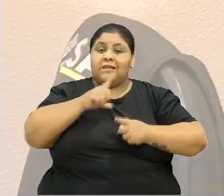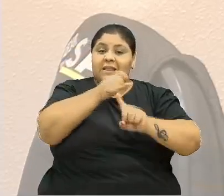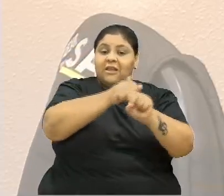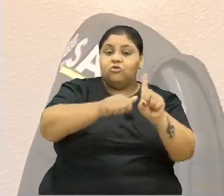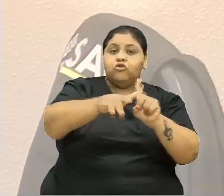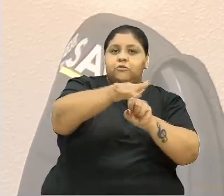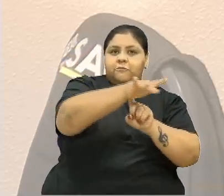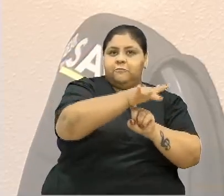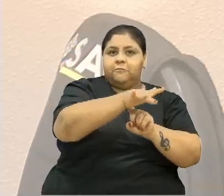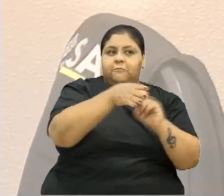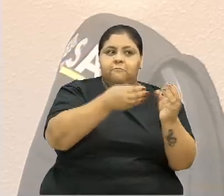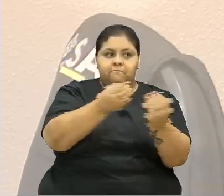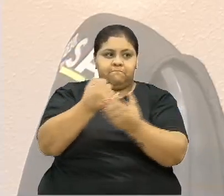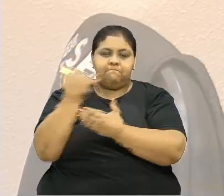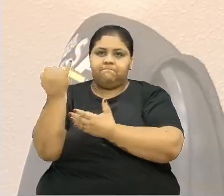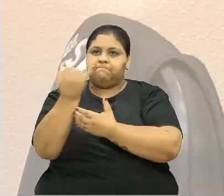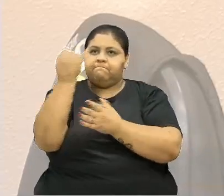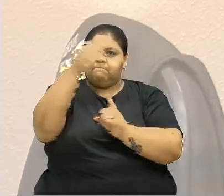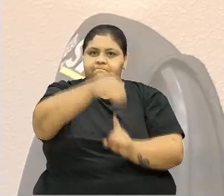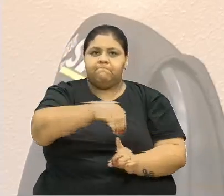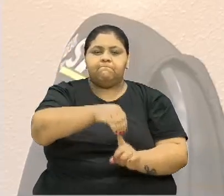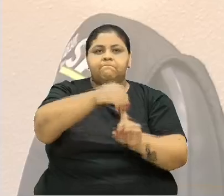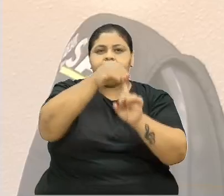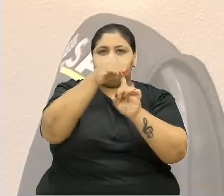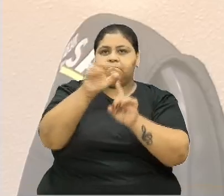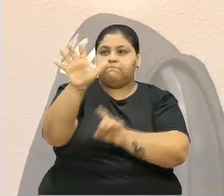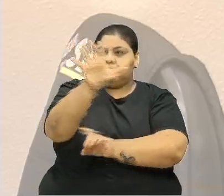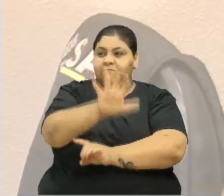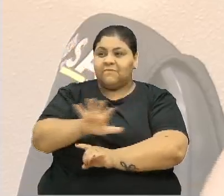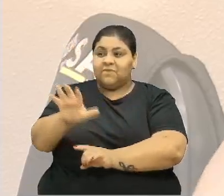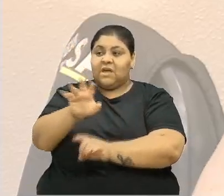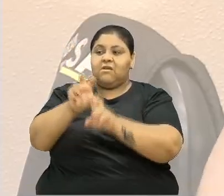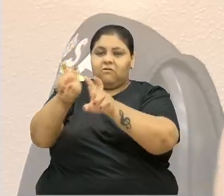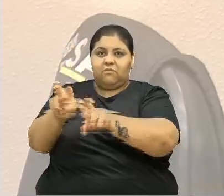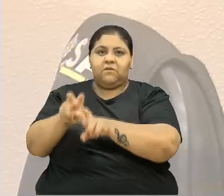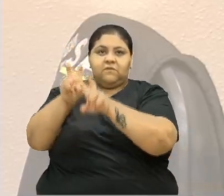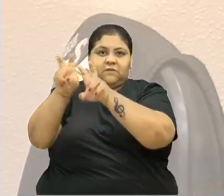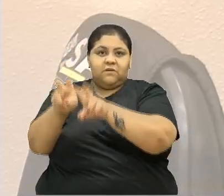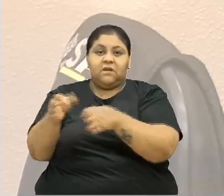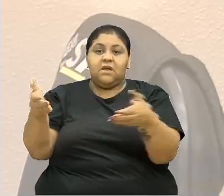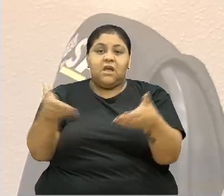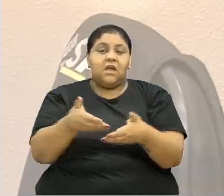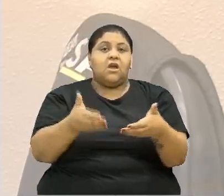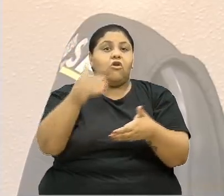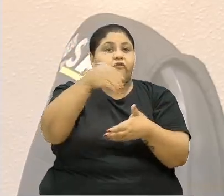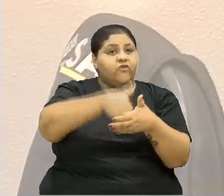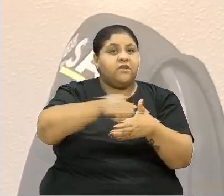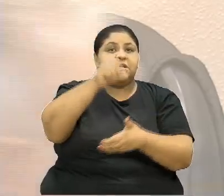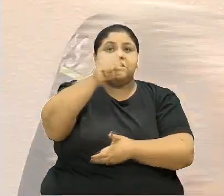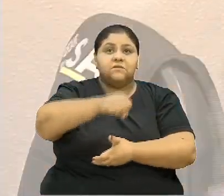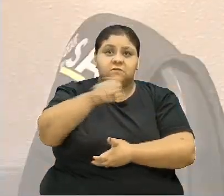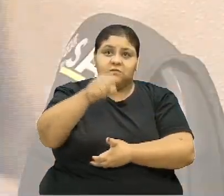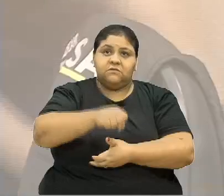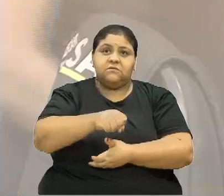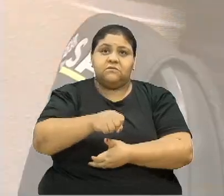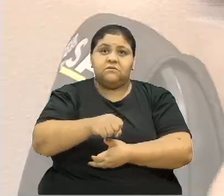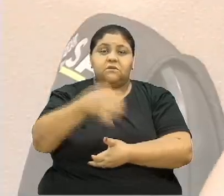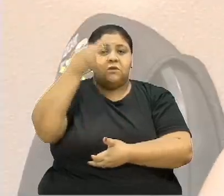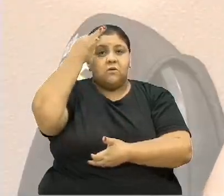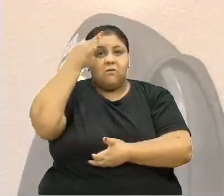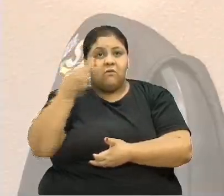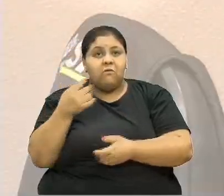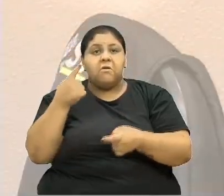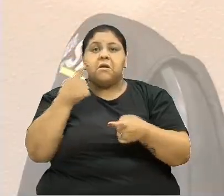aqui, muito importante, principalmente também na questão da área do interior. Este agora votarei sim, que entendo também que